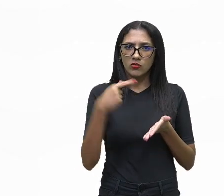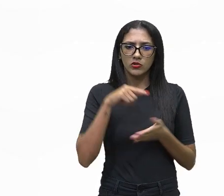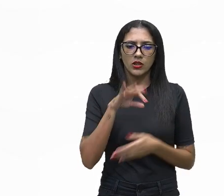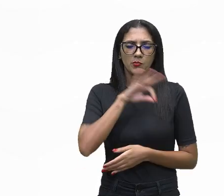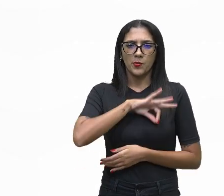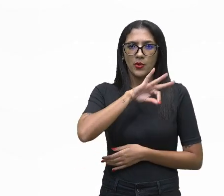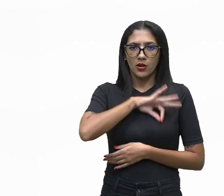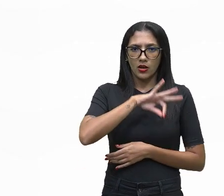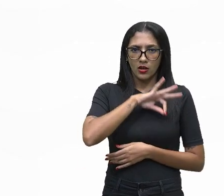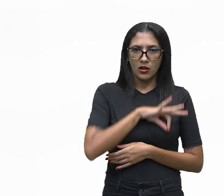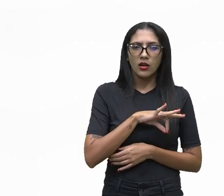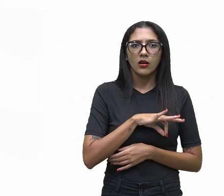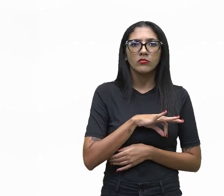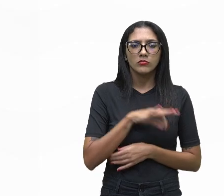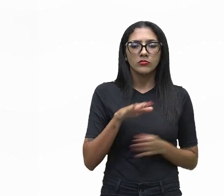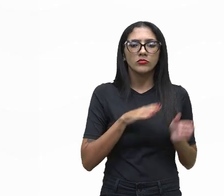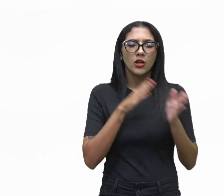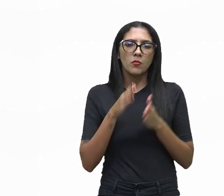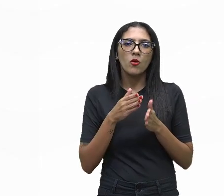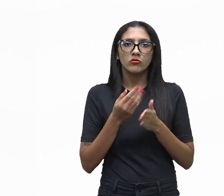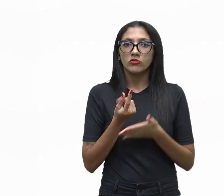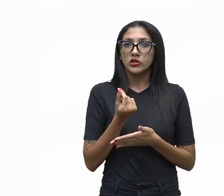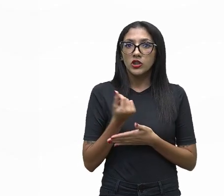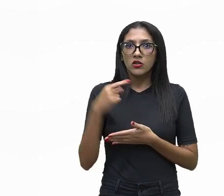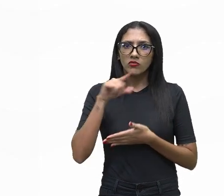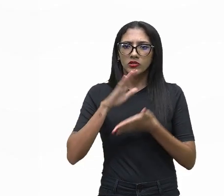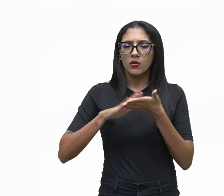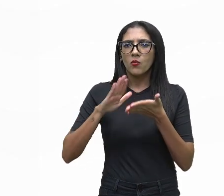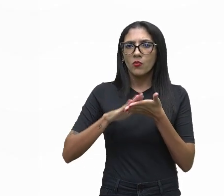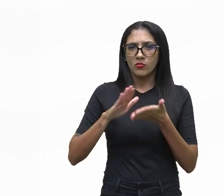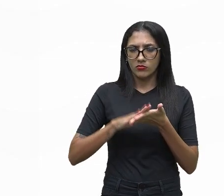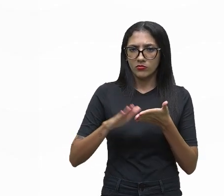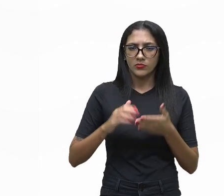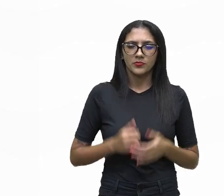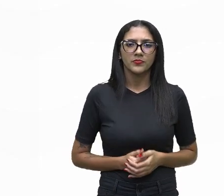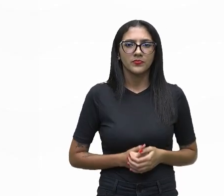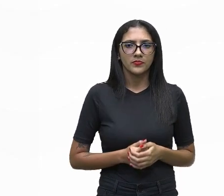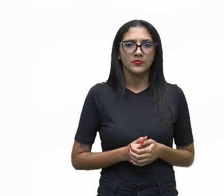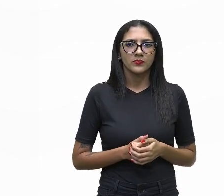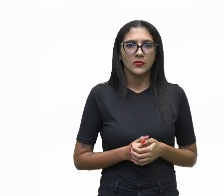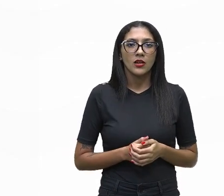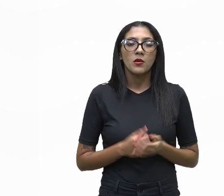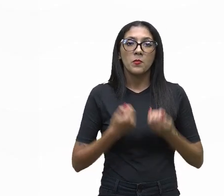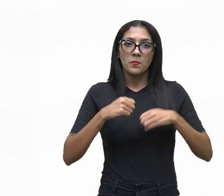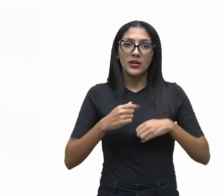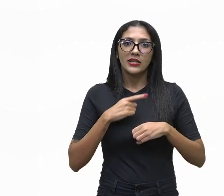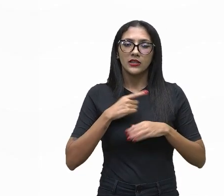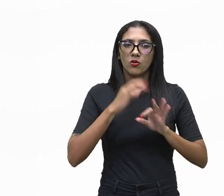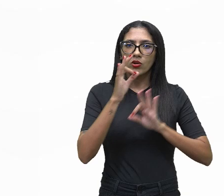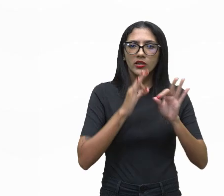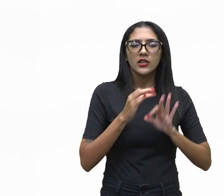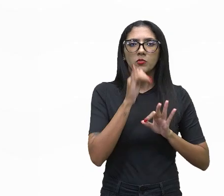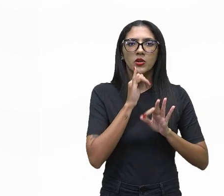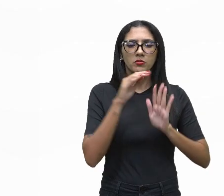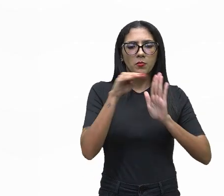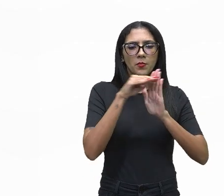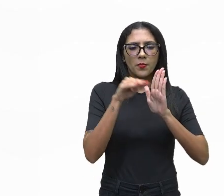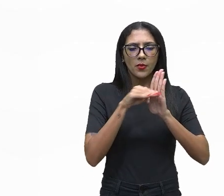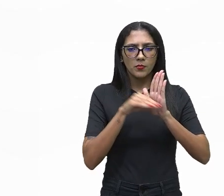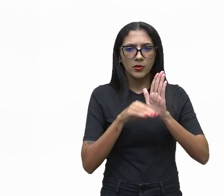e tudo aquilo que você gasta. E tudo, de preferência, tem que ser dividido por categoria. Por